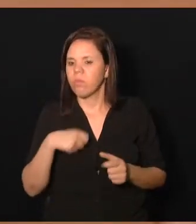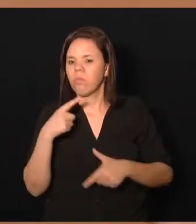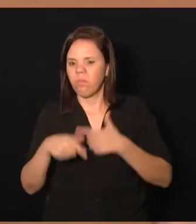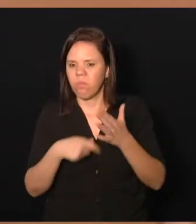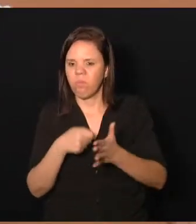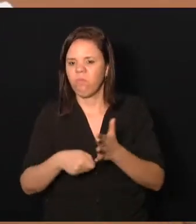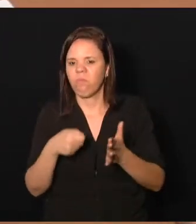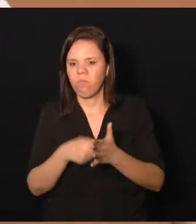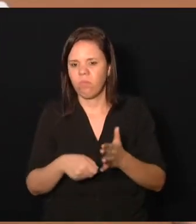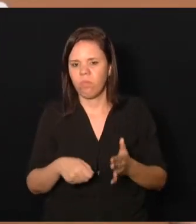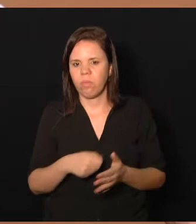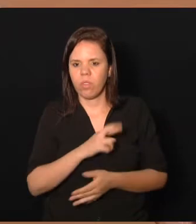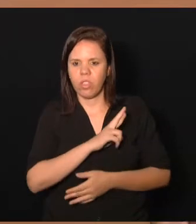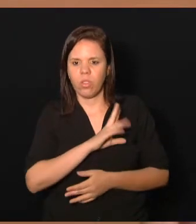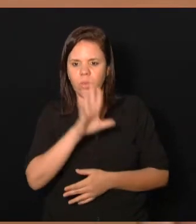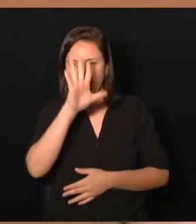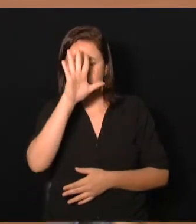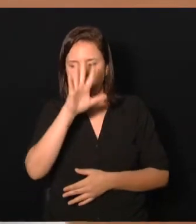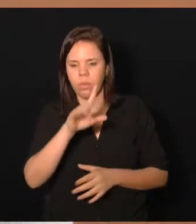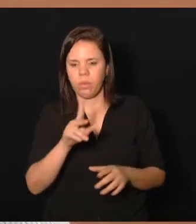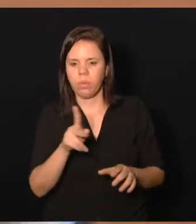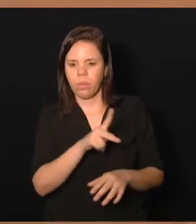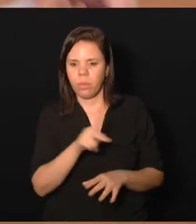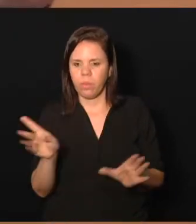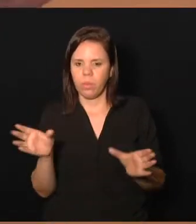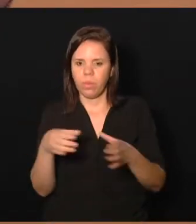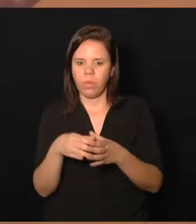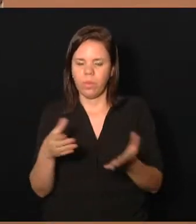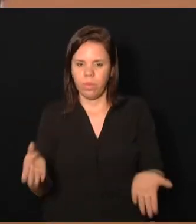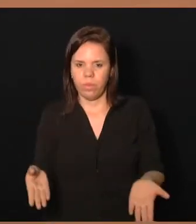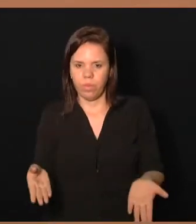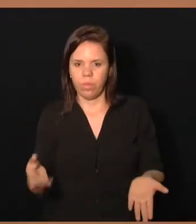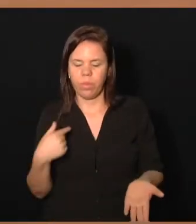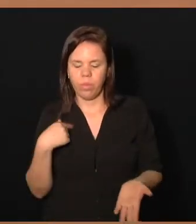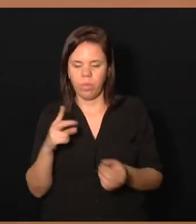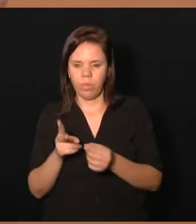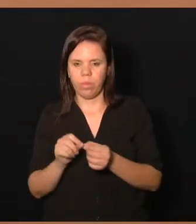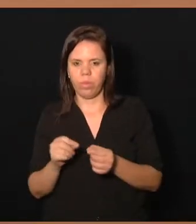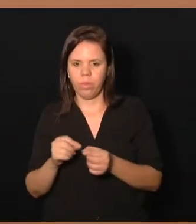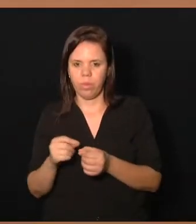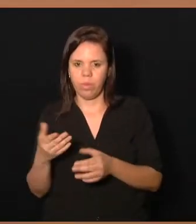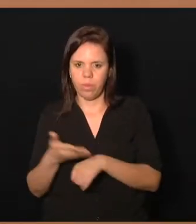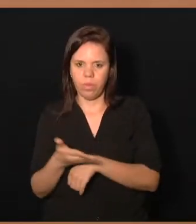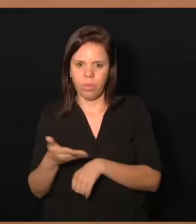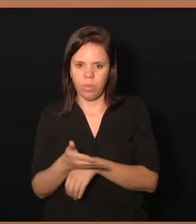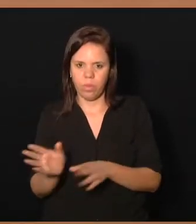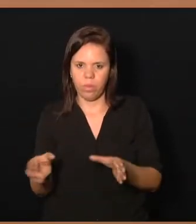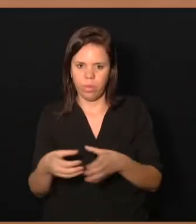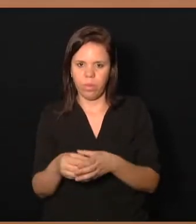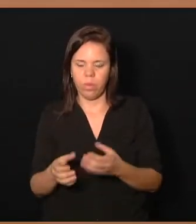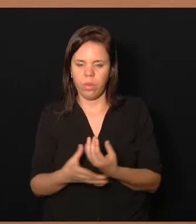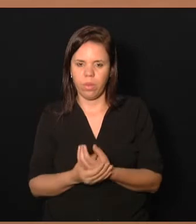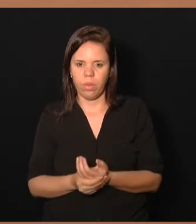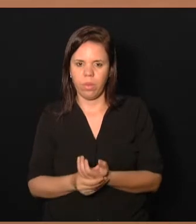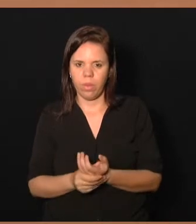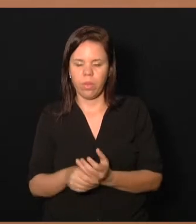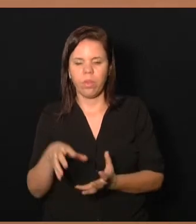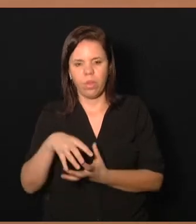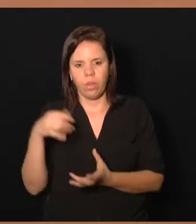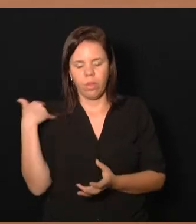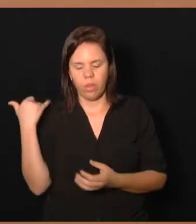Aqui está o Rubens, que é o nosso presidente da comissão. Eu sempre fiz, desde o primeiro mandato, parte da comissão dos